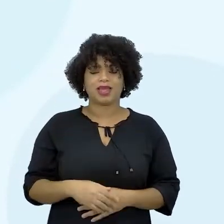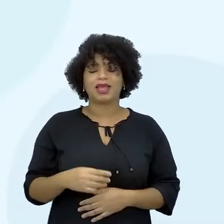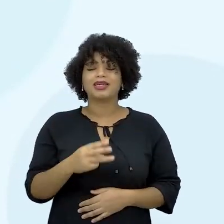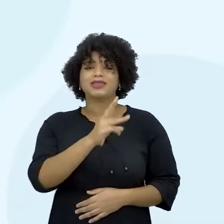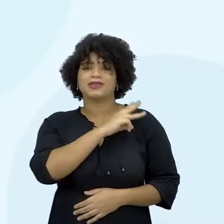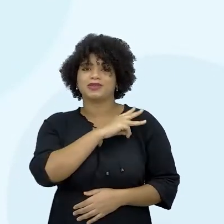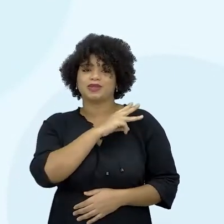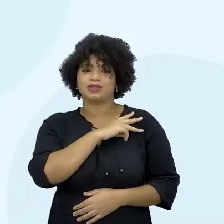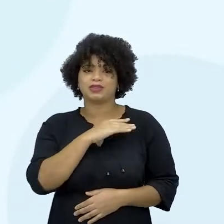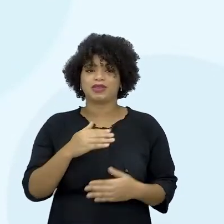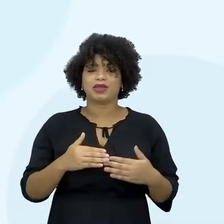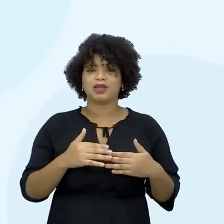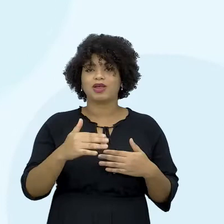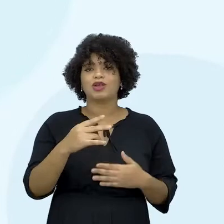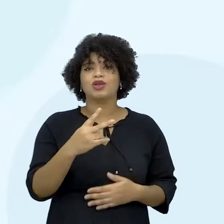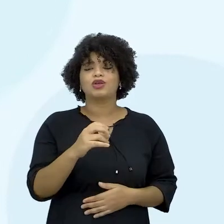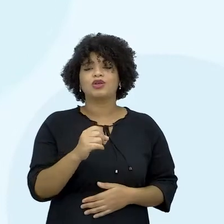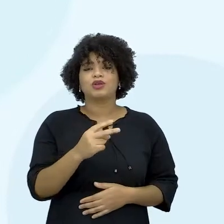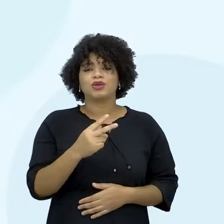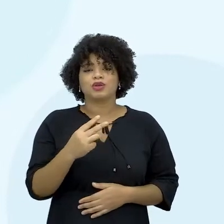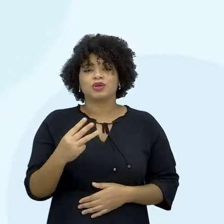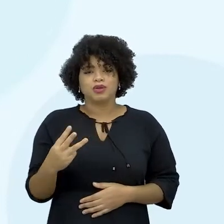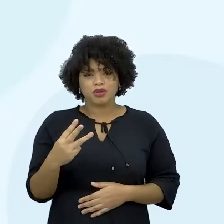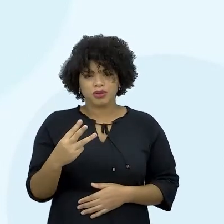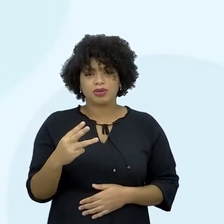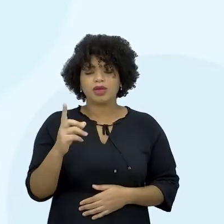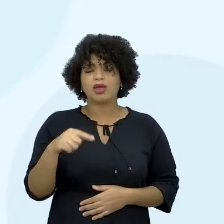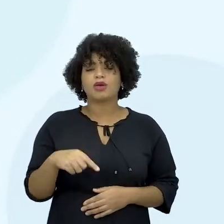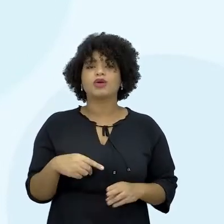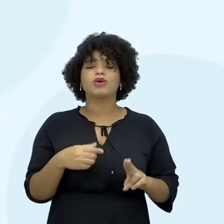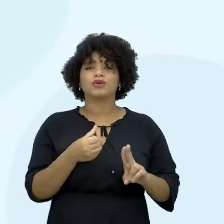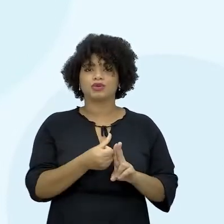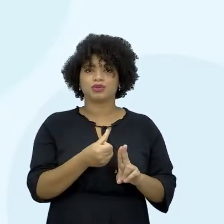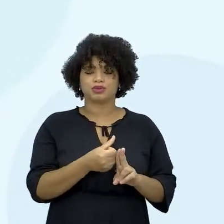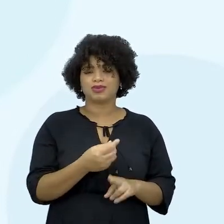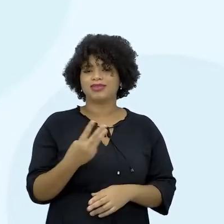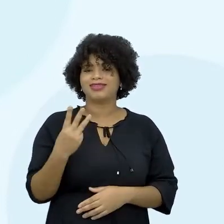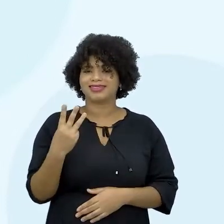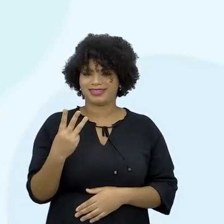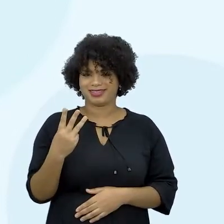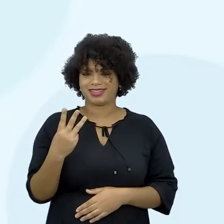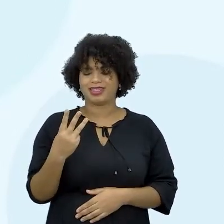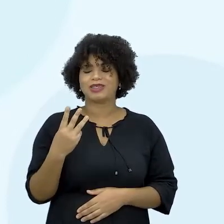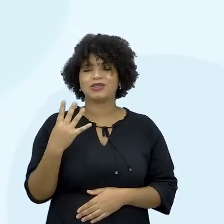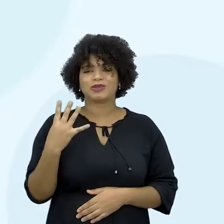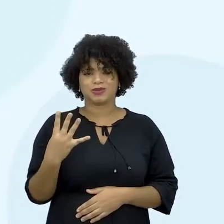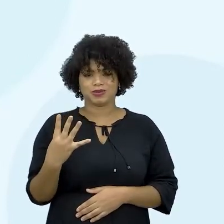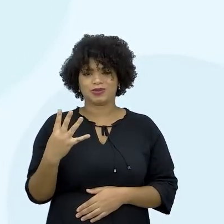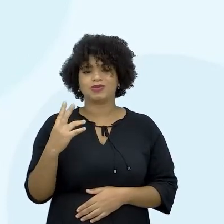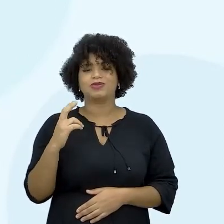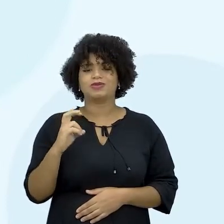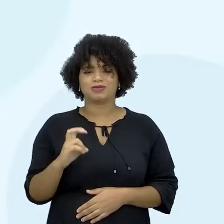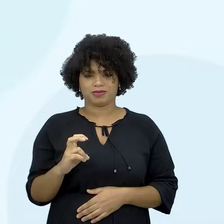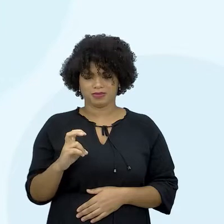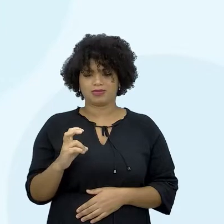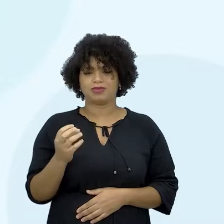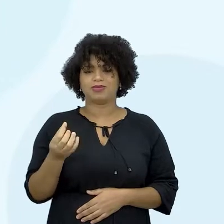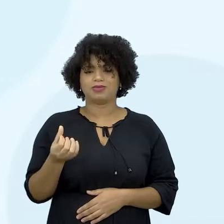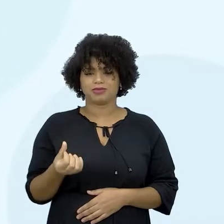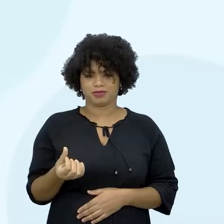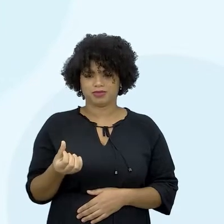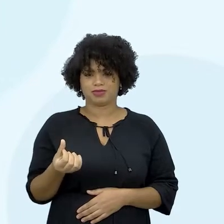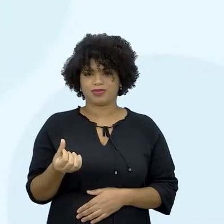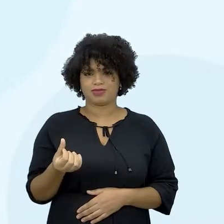ensino médio, em 2023, nós teremos a unidade curricular 3, 4, 5 e